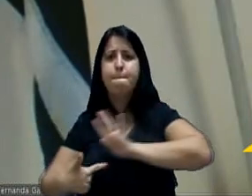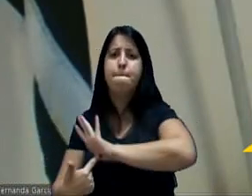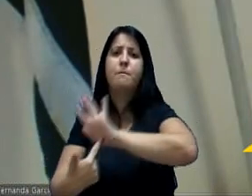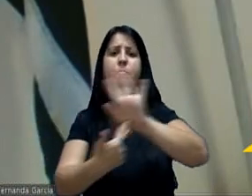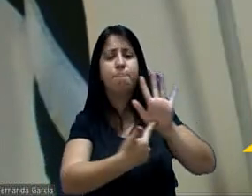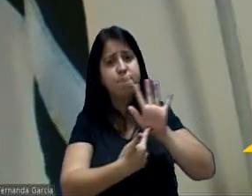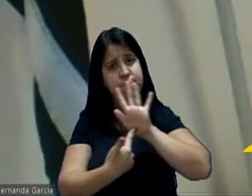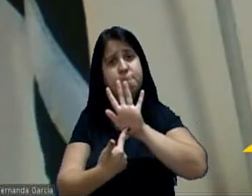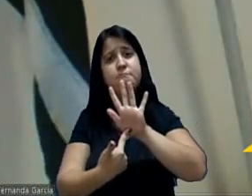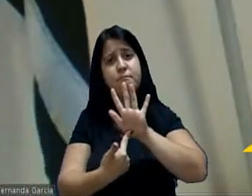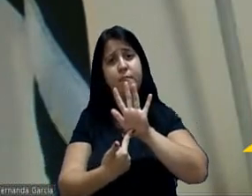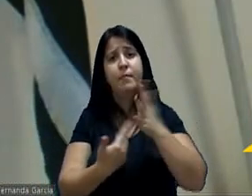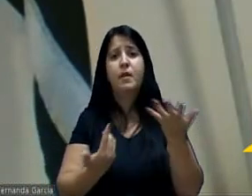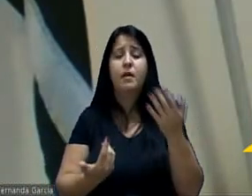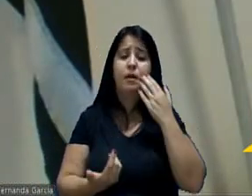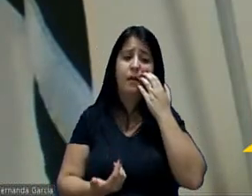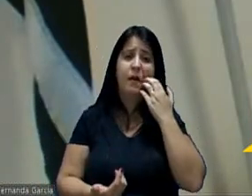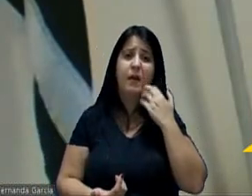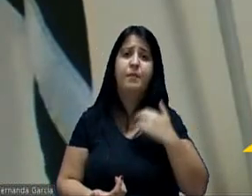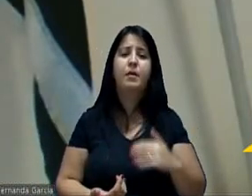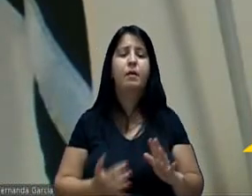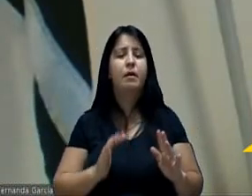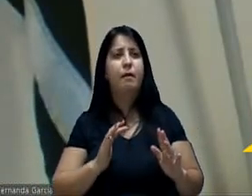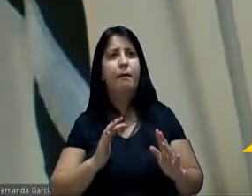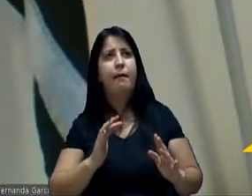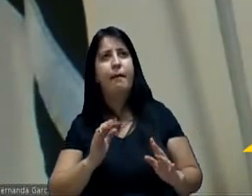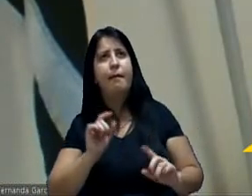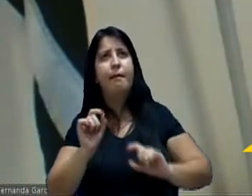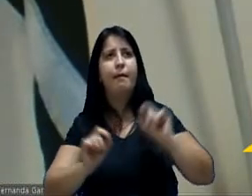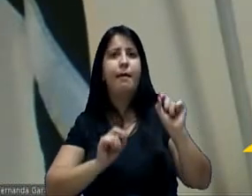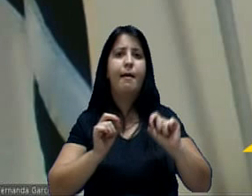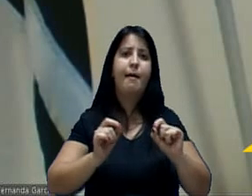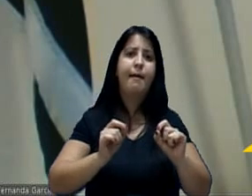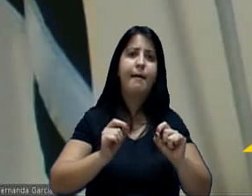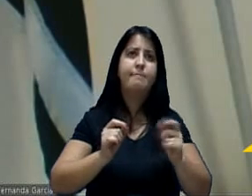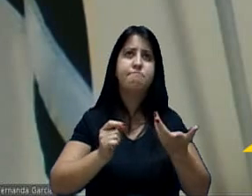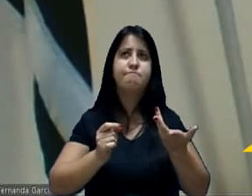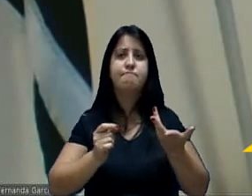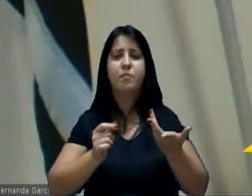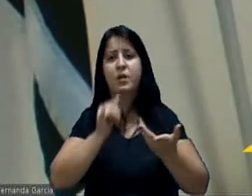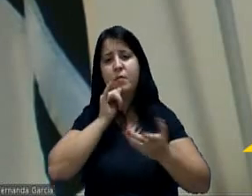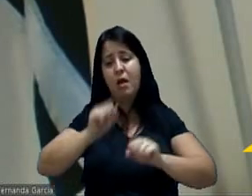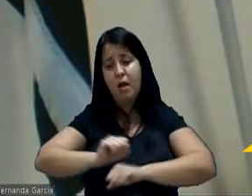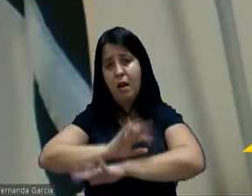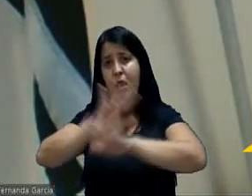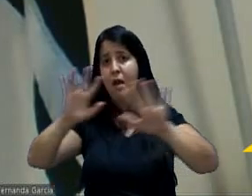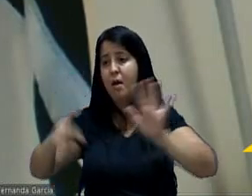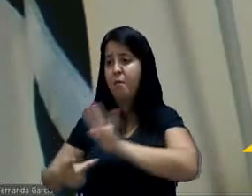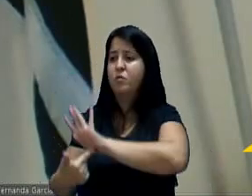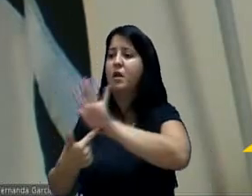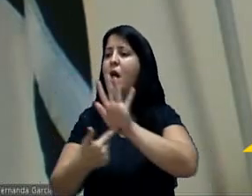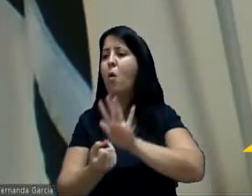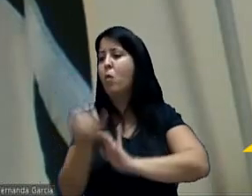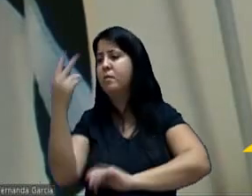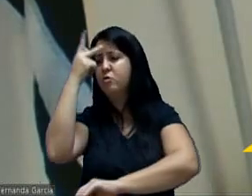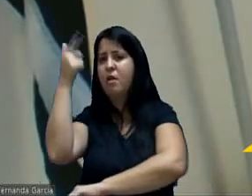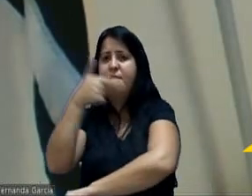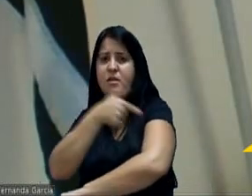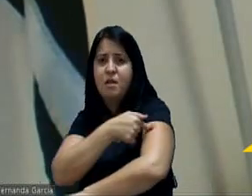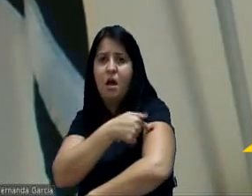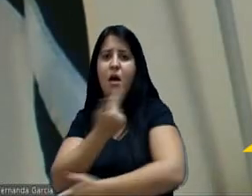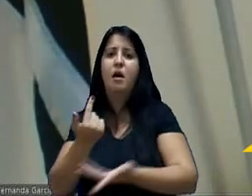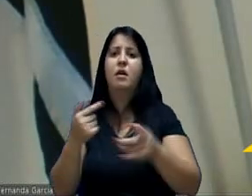não só em relação, já lhe dou a parte, vereadora, não só em relação a transparência de vacinados, mas em